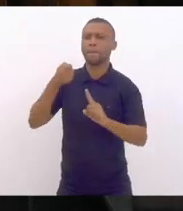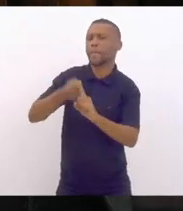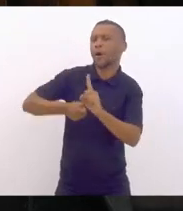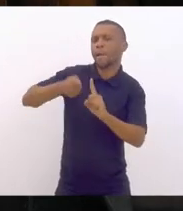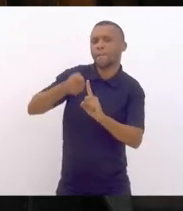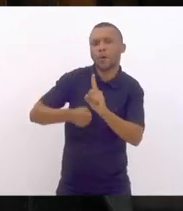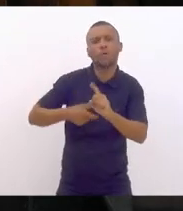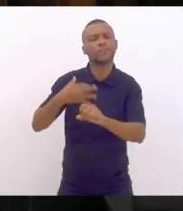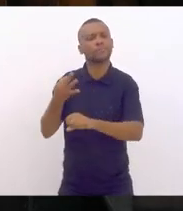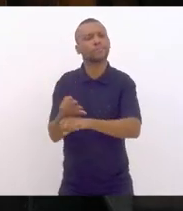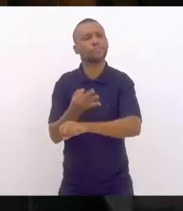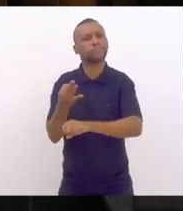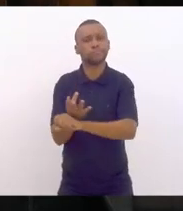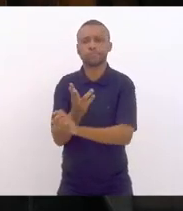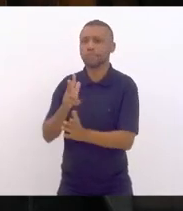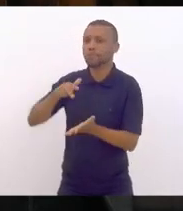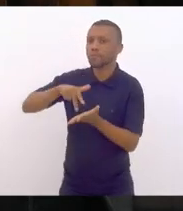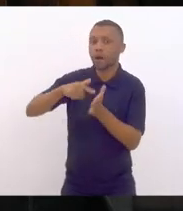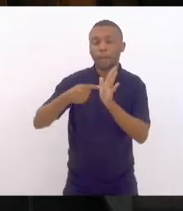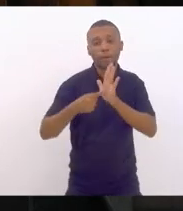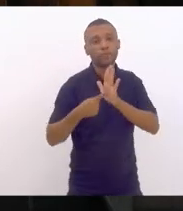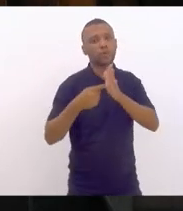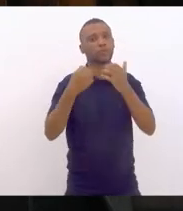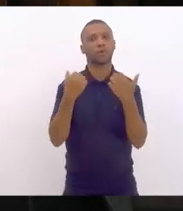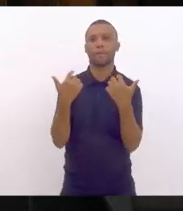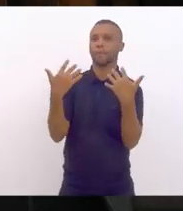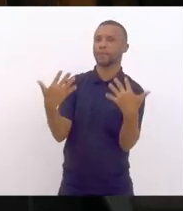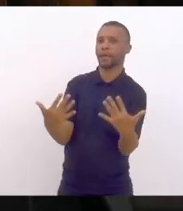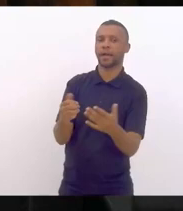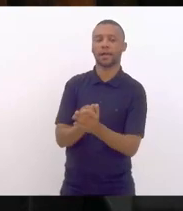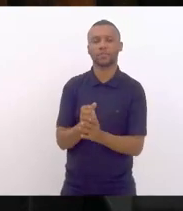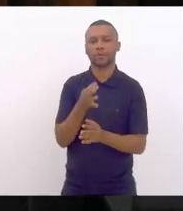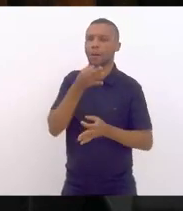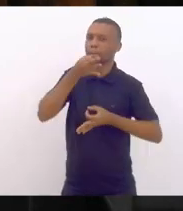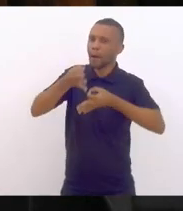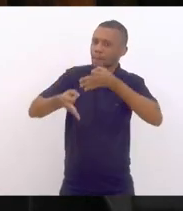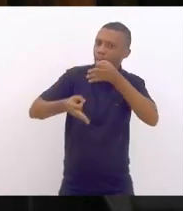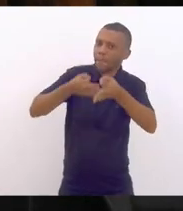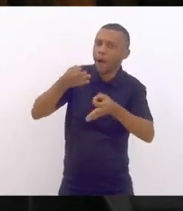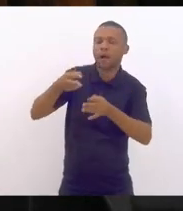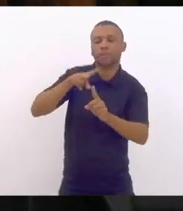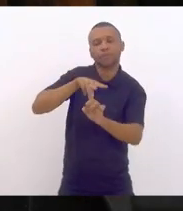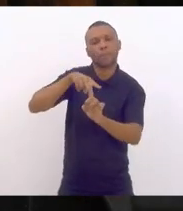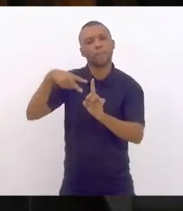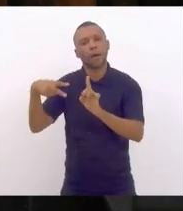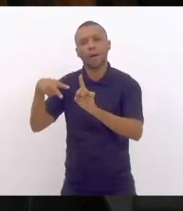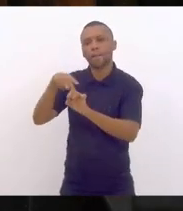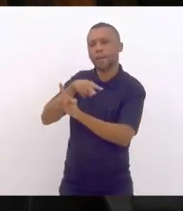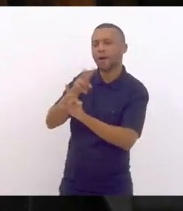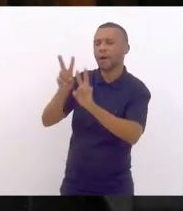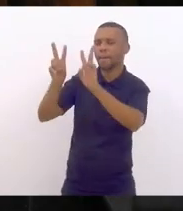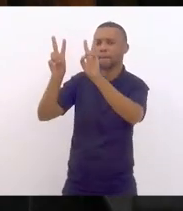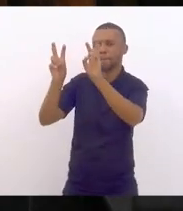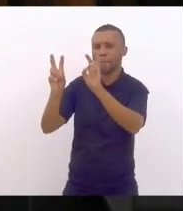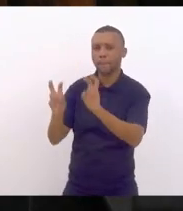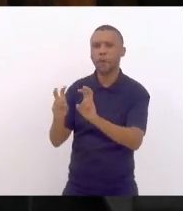aqui ao plenário os nossos pontos de vistas em relação a tudo que acontece na nossa